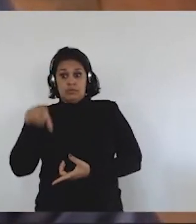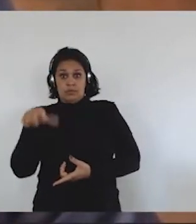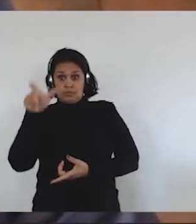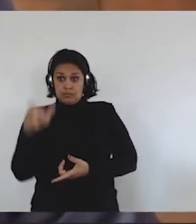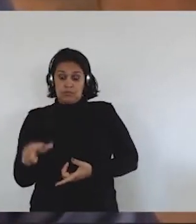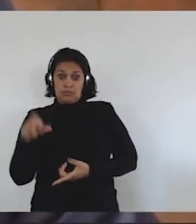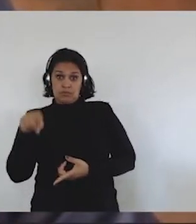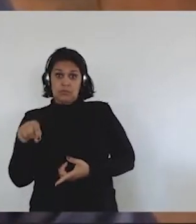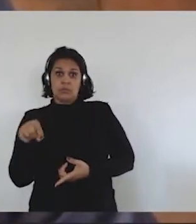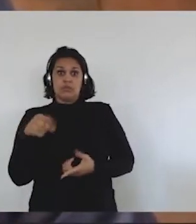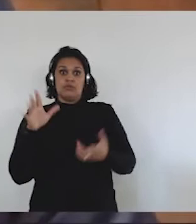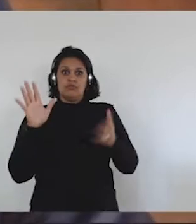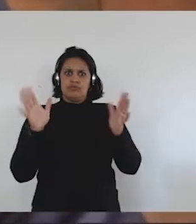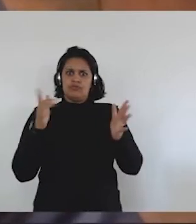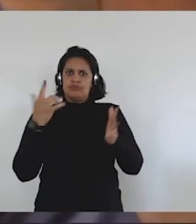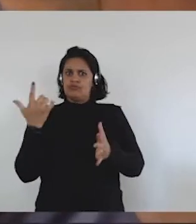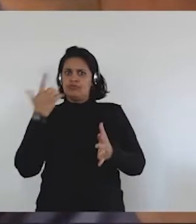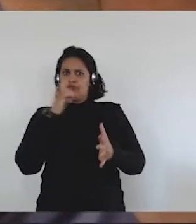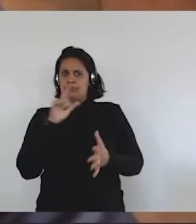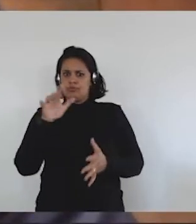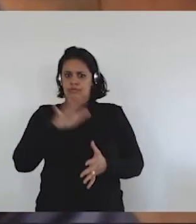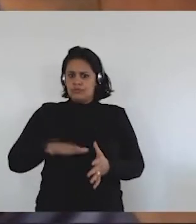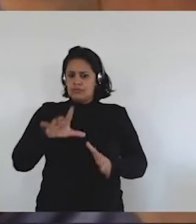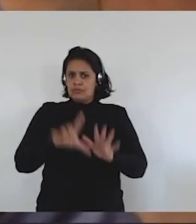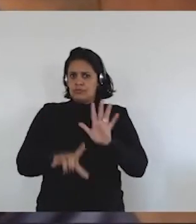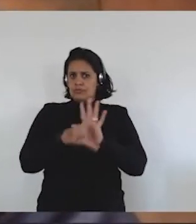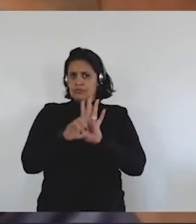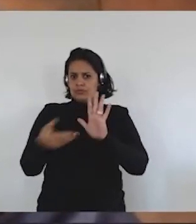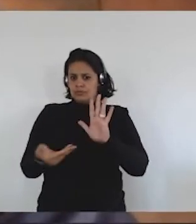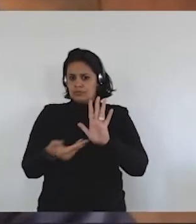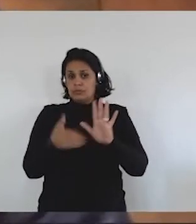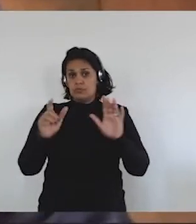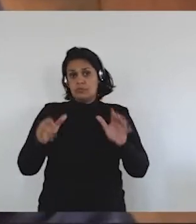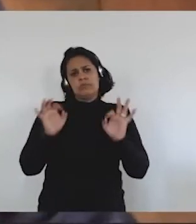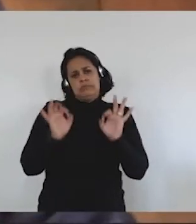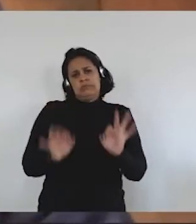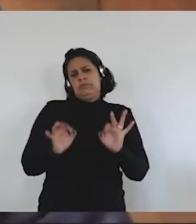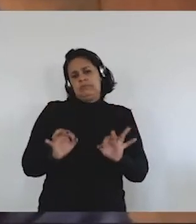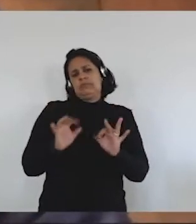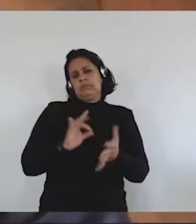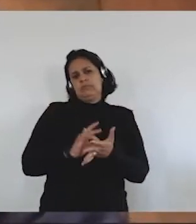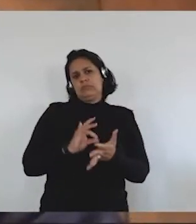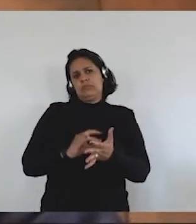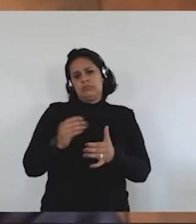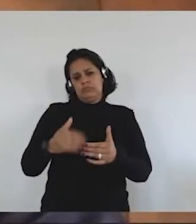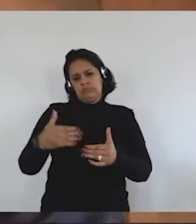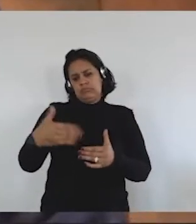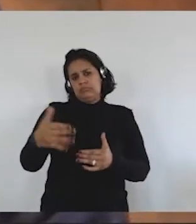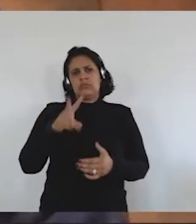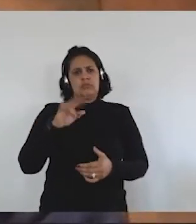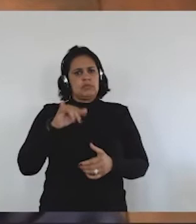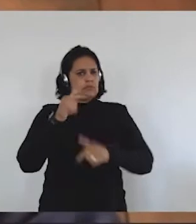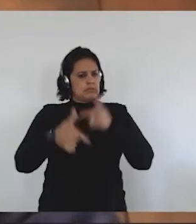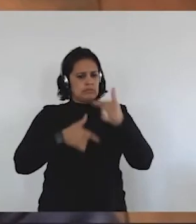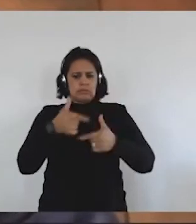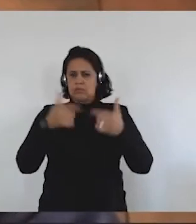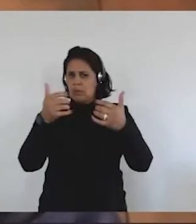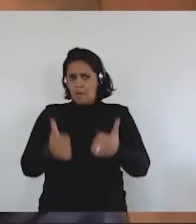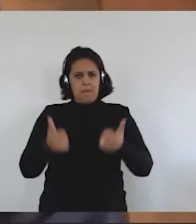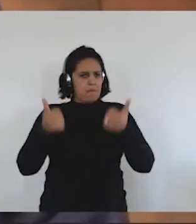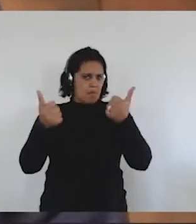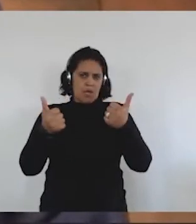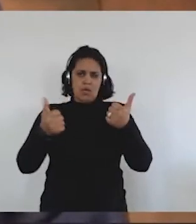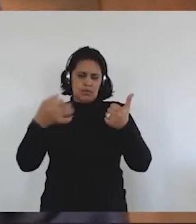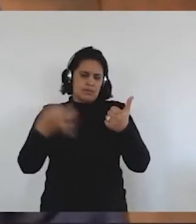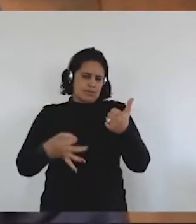evolução na nossa legislação, certamente reflete na sociedade melhor defendida, com